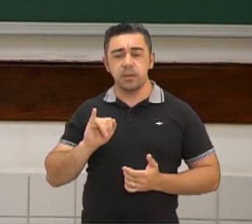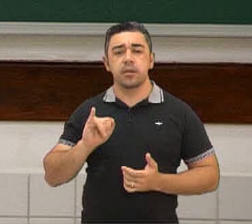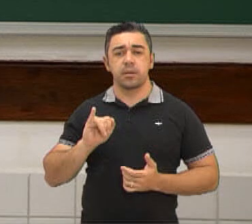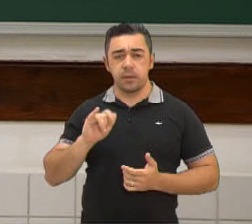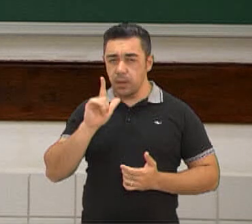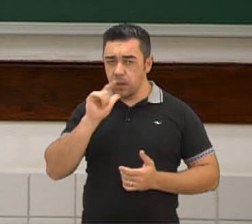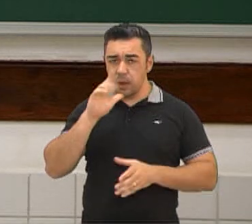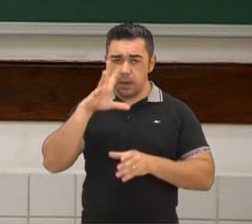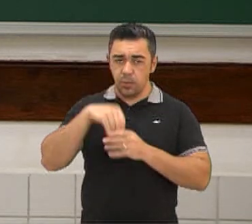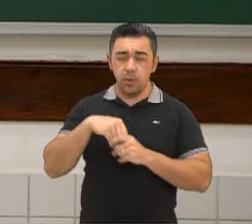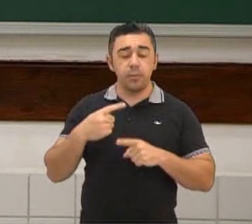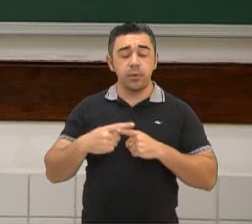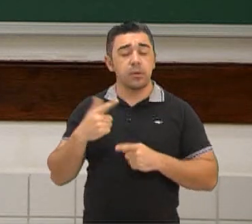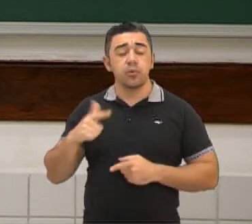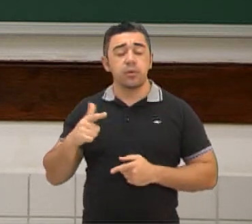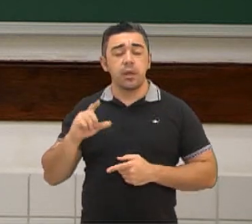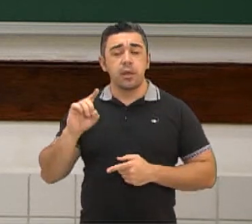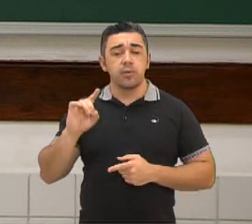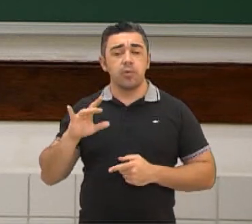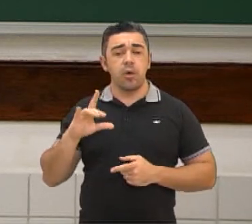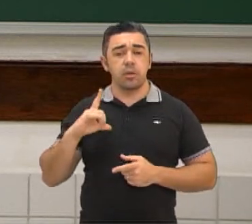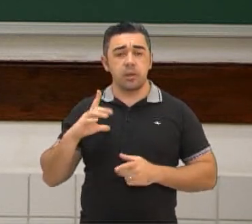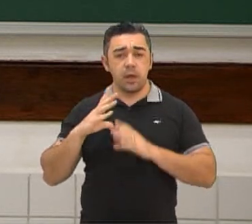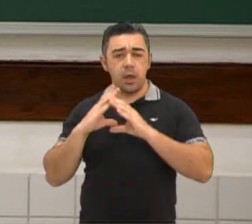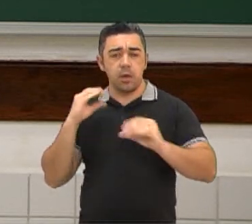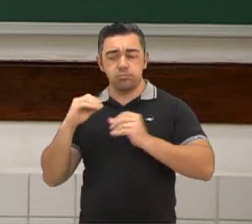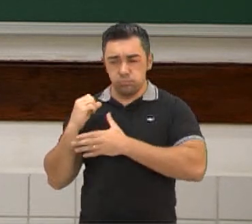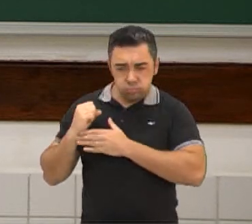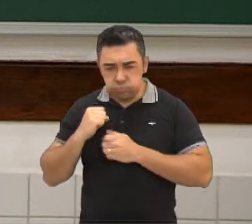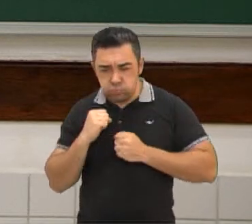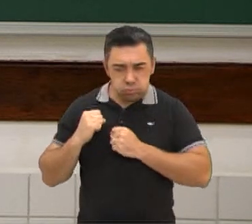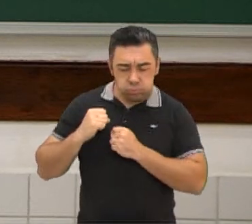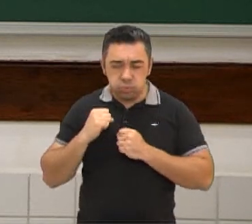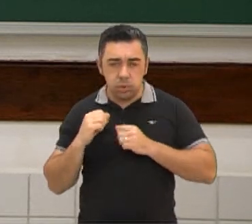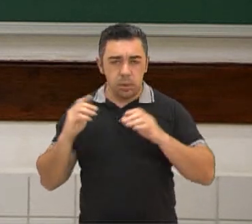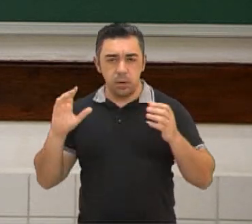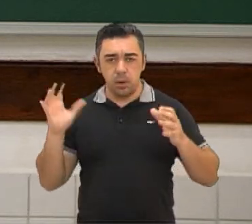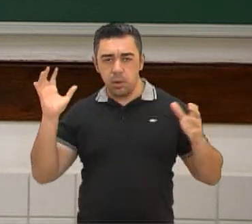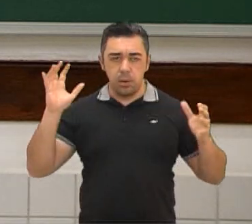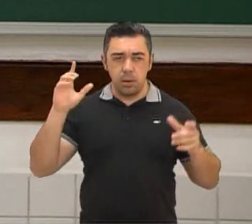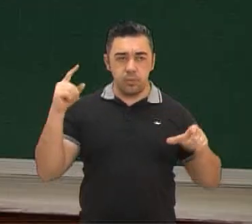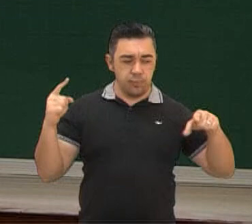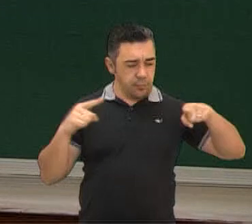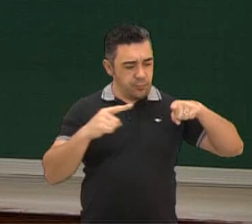também não existe o gol, só o objetivo de chegar lá na linha de fundo.